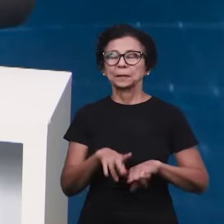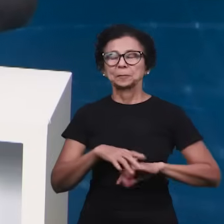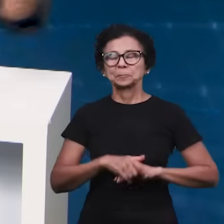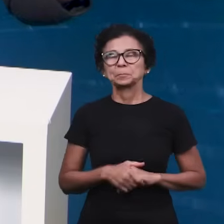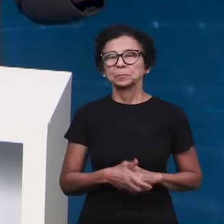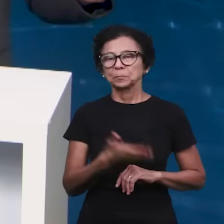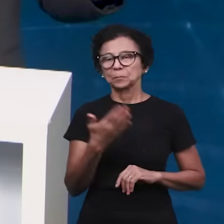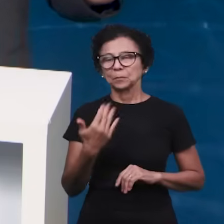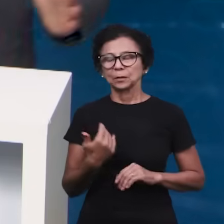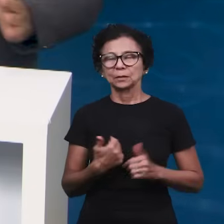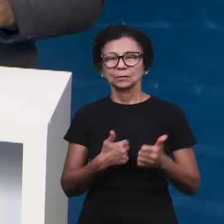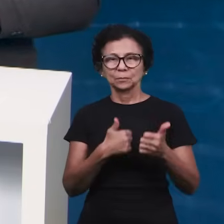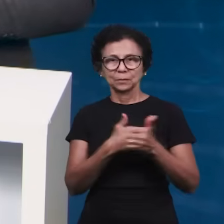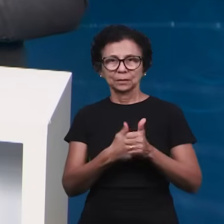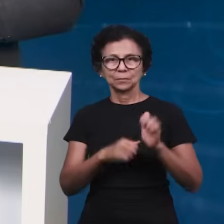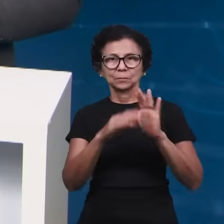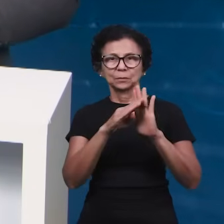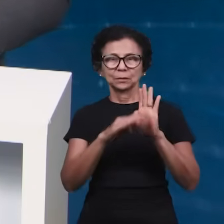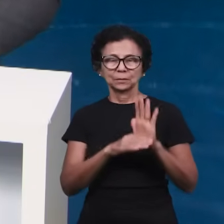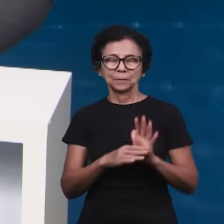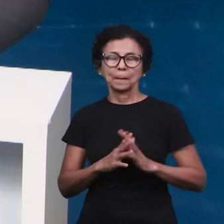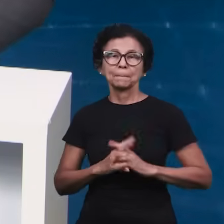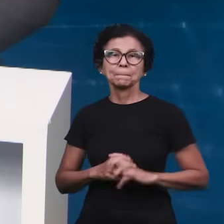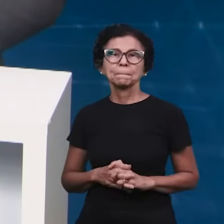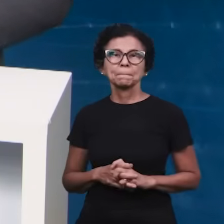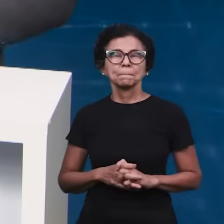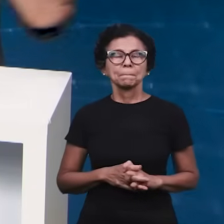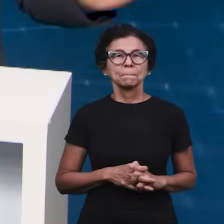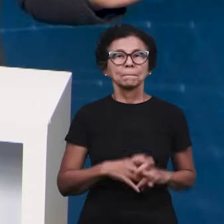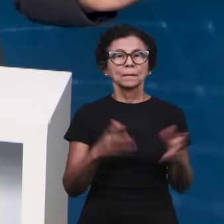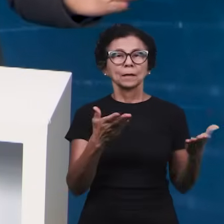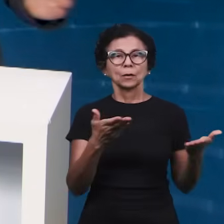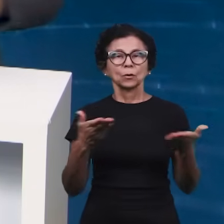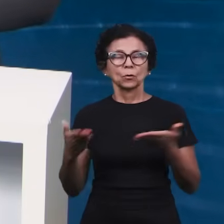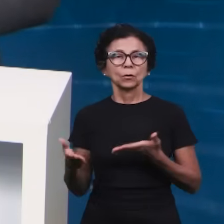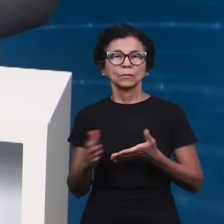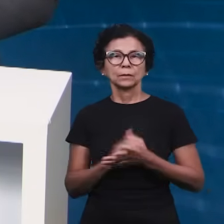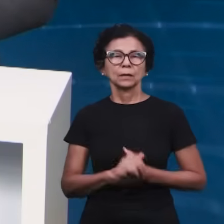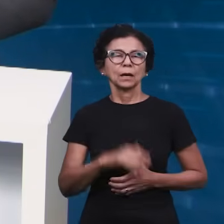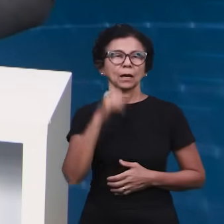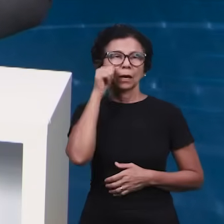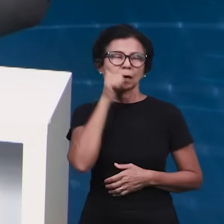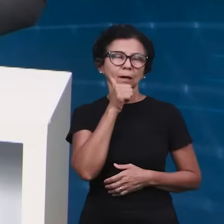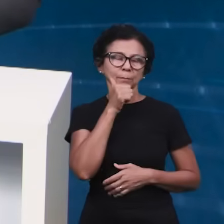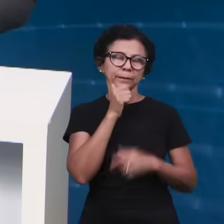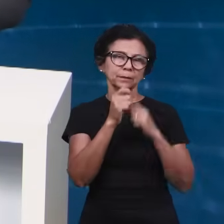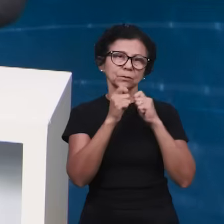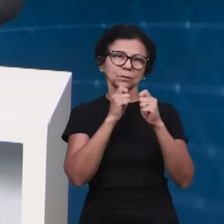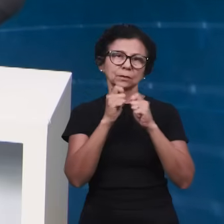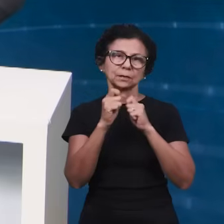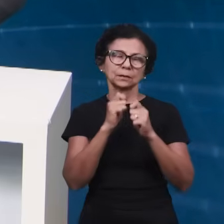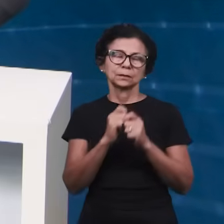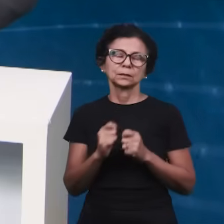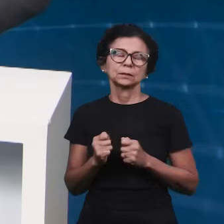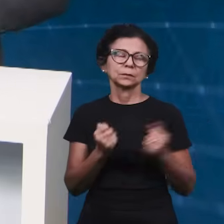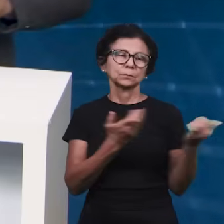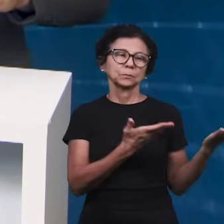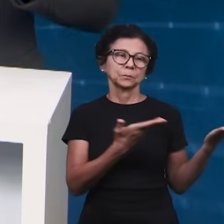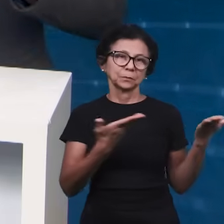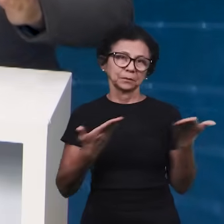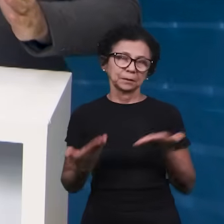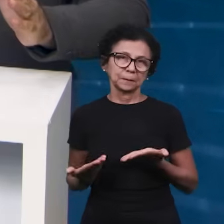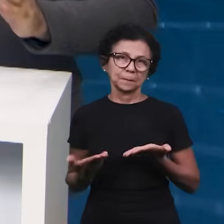cá, vem comigo, porque o Maranhão News está entrando no ar. Mas antes, eu quero convidar aqui a nossa jornalista, a nossa irmã Claudi Schmidt.